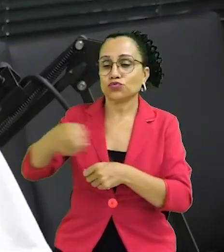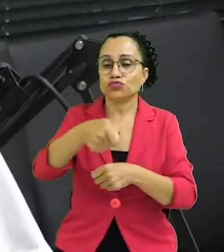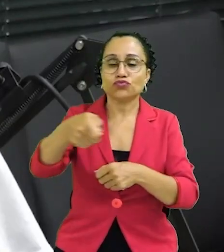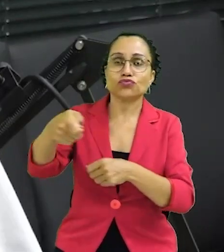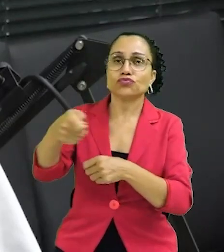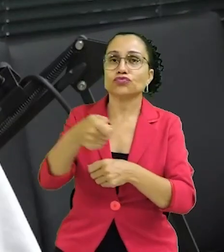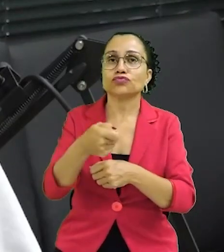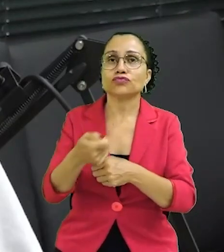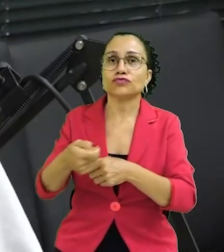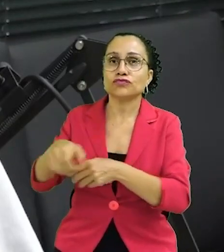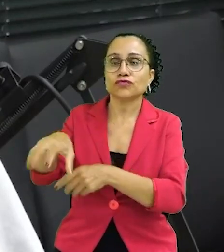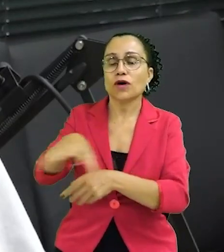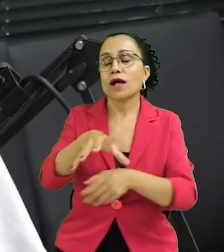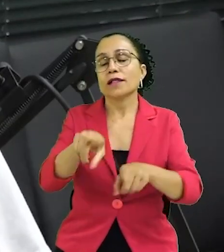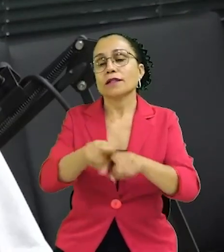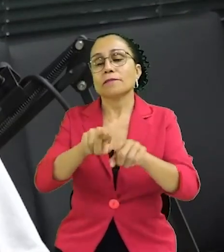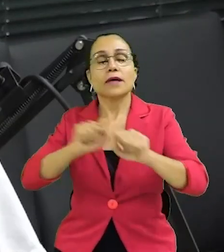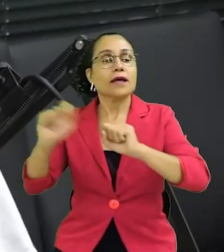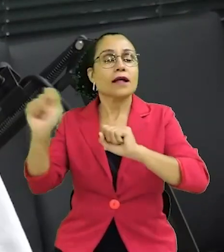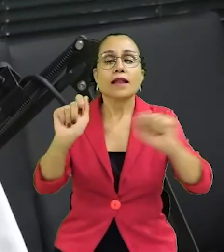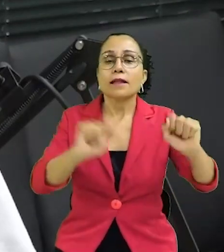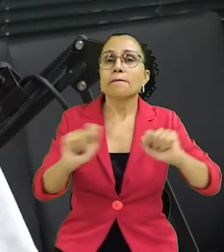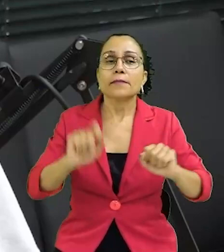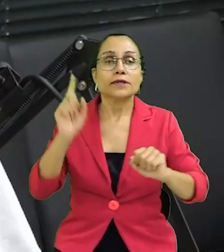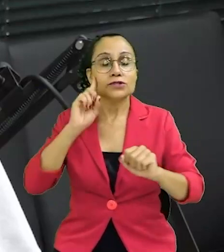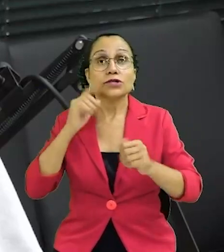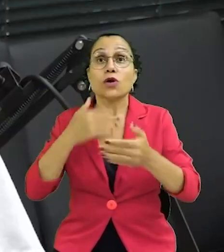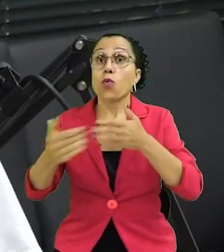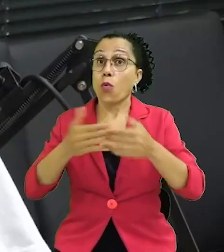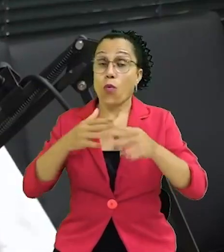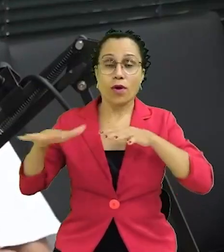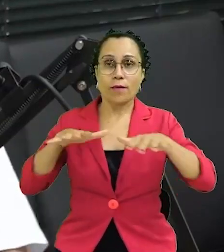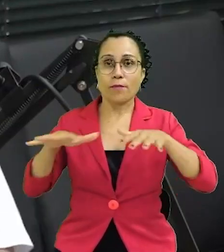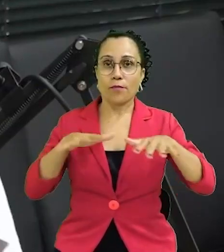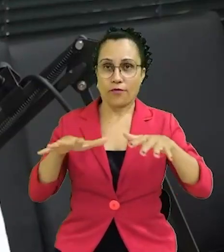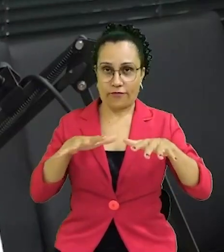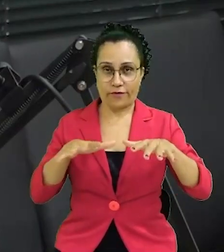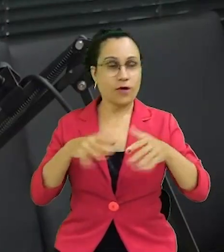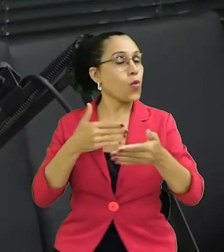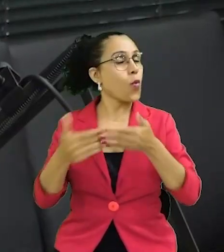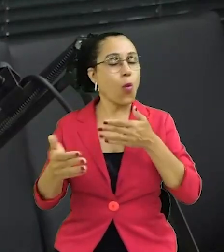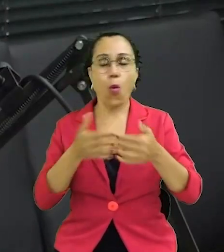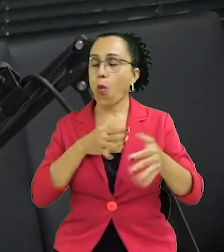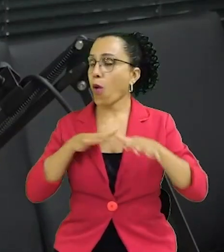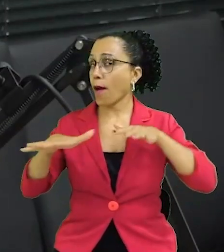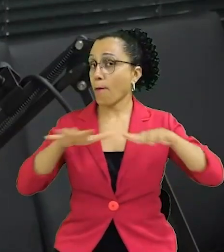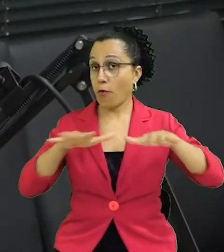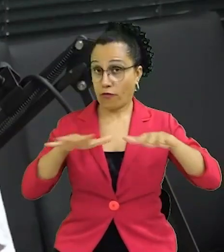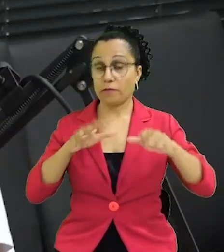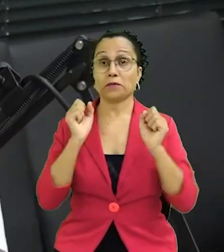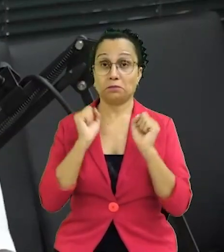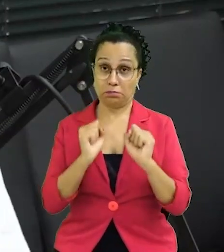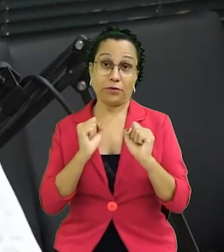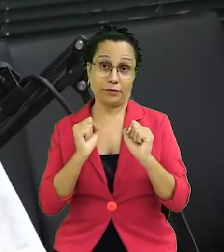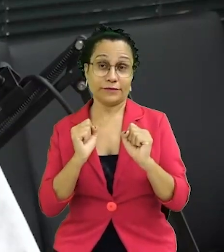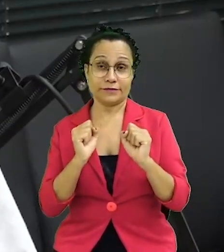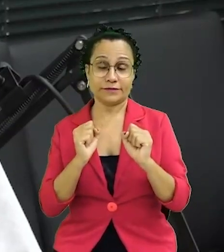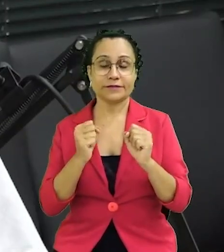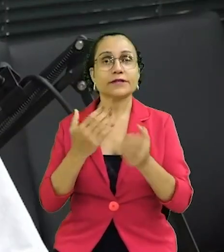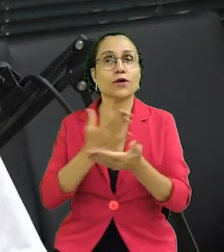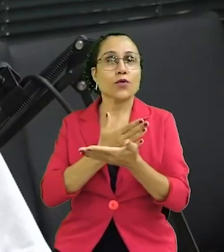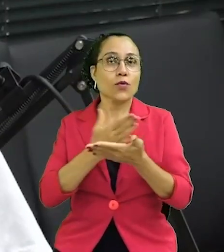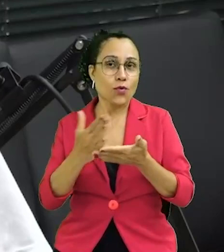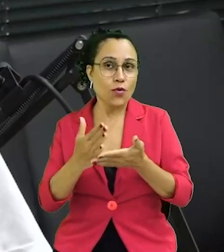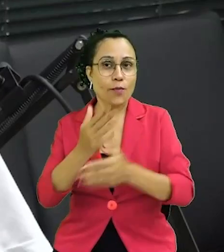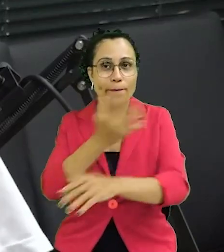vai. Fazer uma limpeza diária. Então, qualquer movimento conta. Eu sou da bandeira de qualquer movimento conta. Então, por aí a gente já